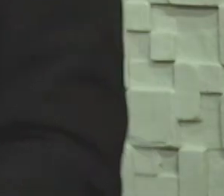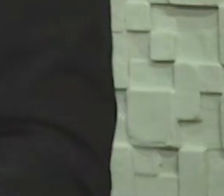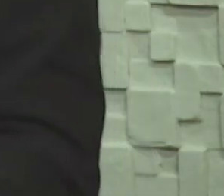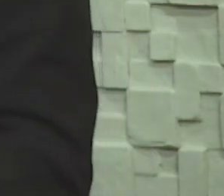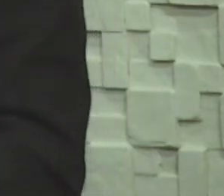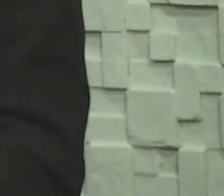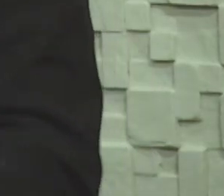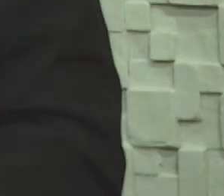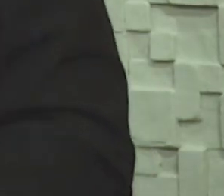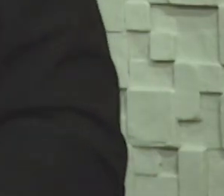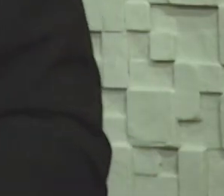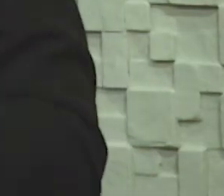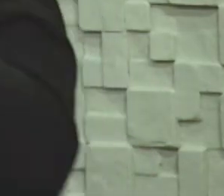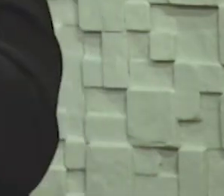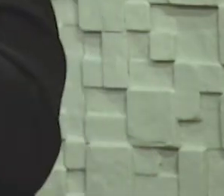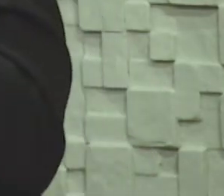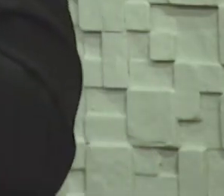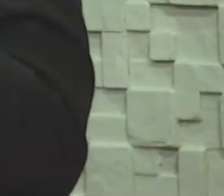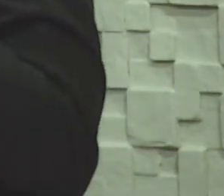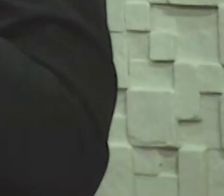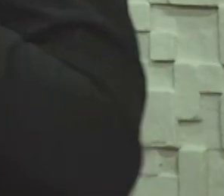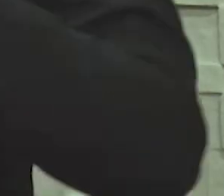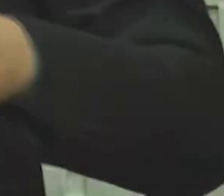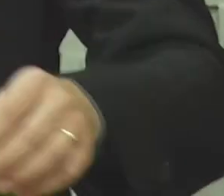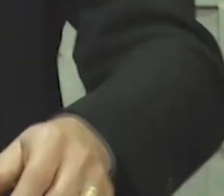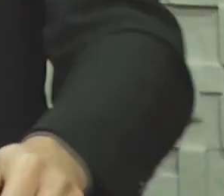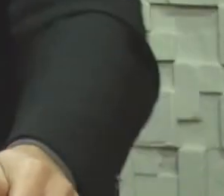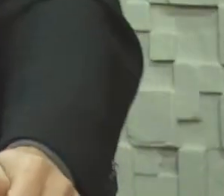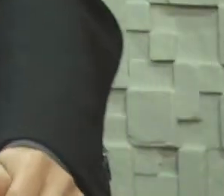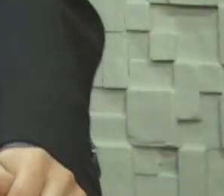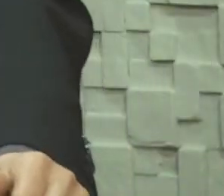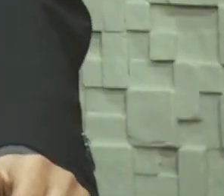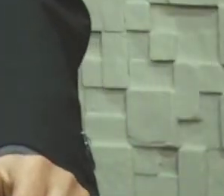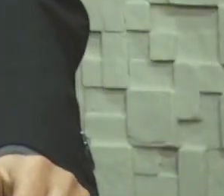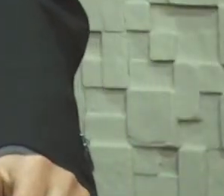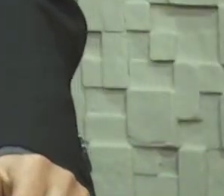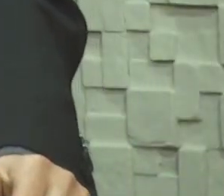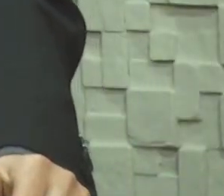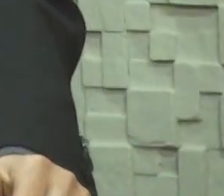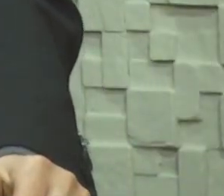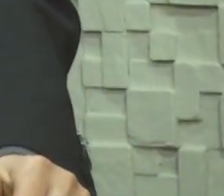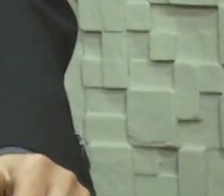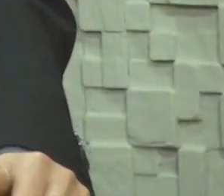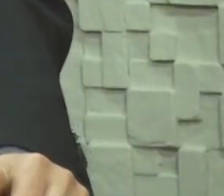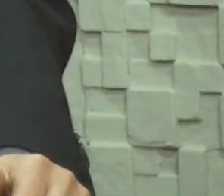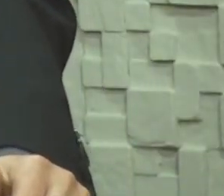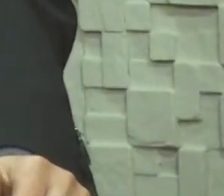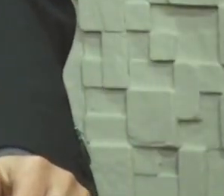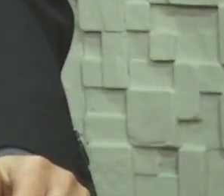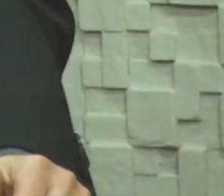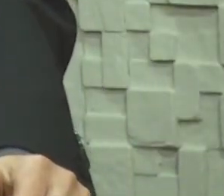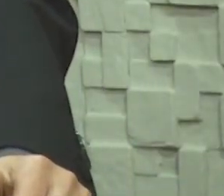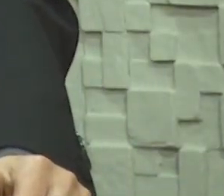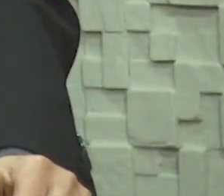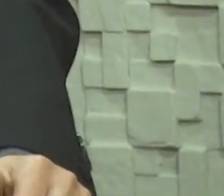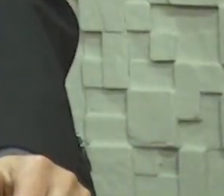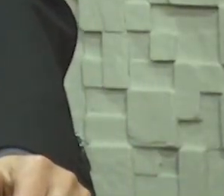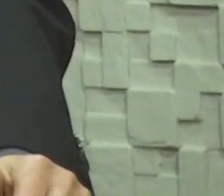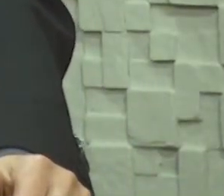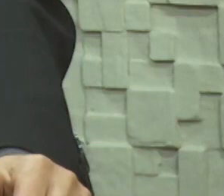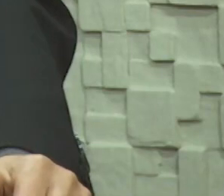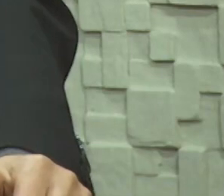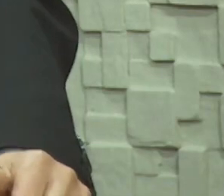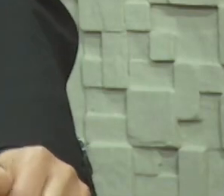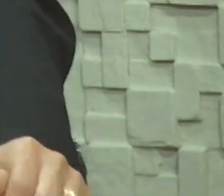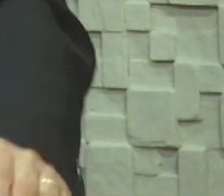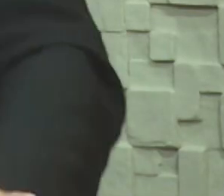que Deus continue usando a vida deles também no dia 10 de junho foi comemorado os 70 anos da orquestra